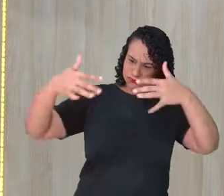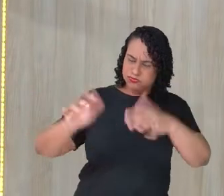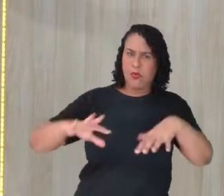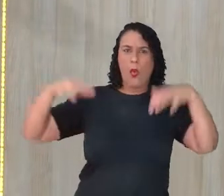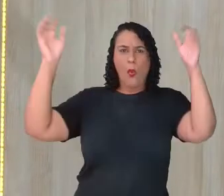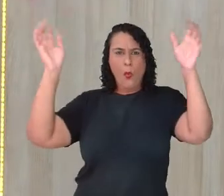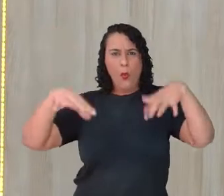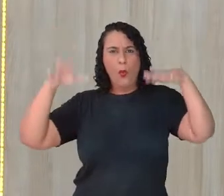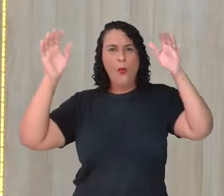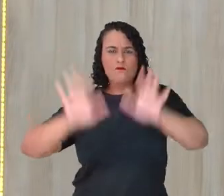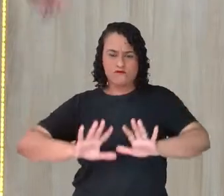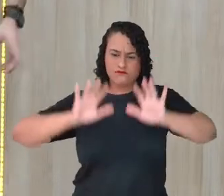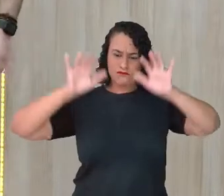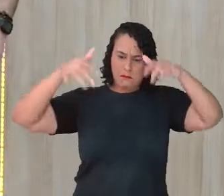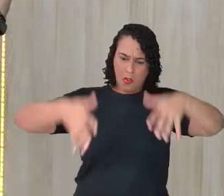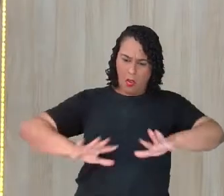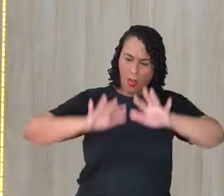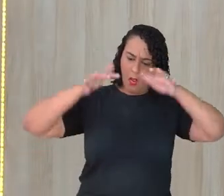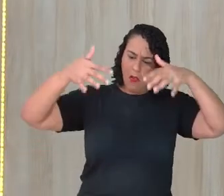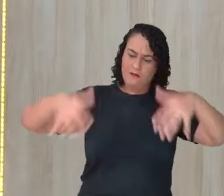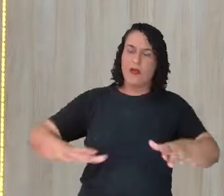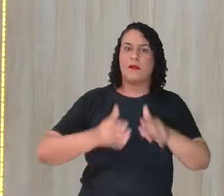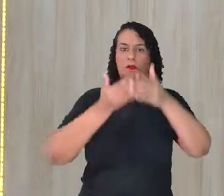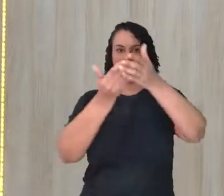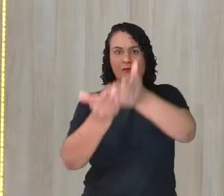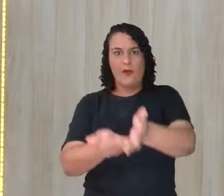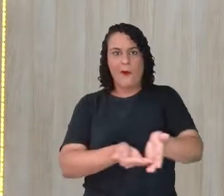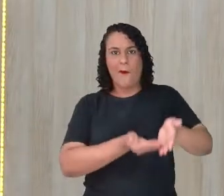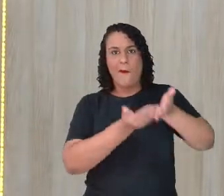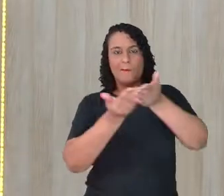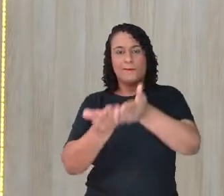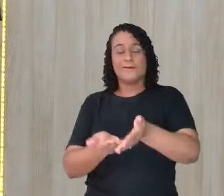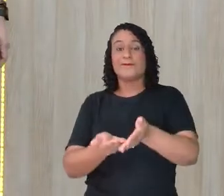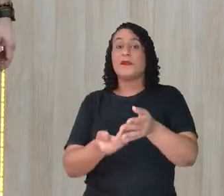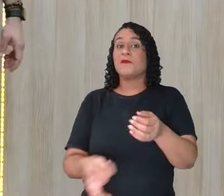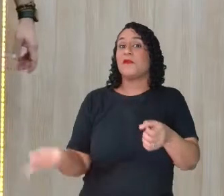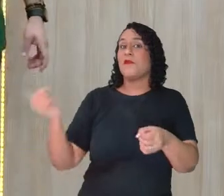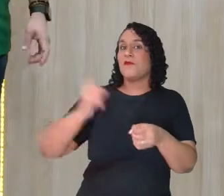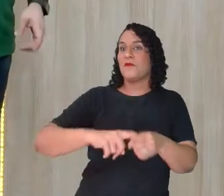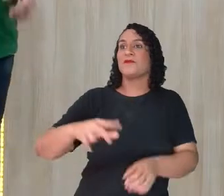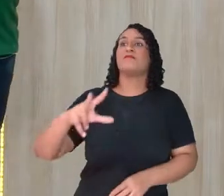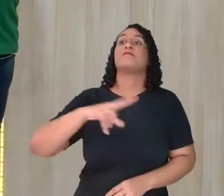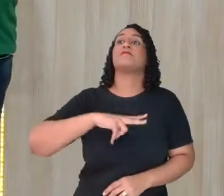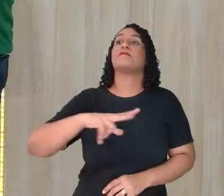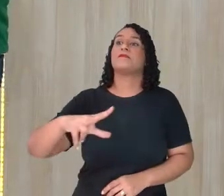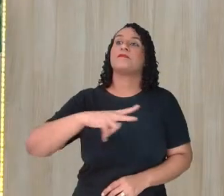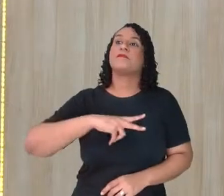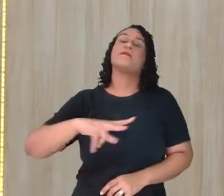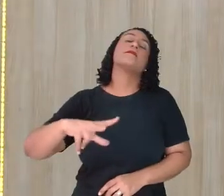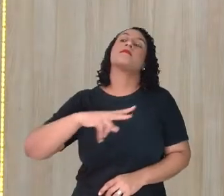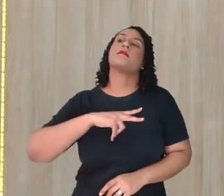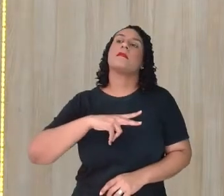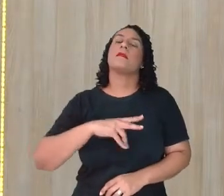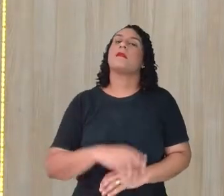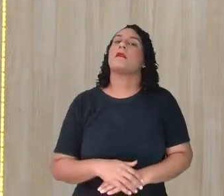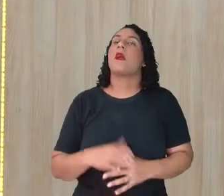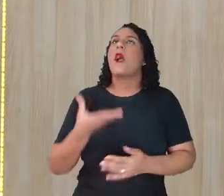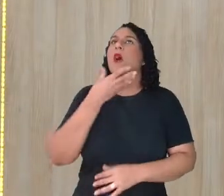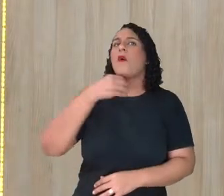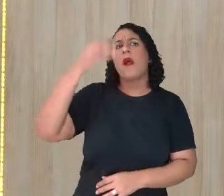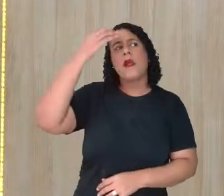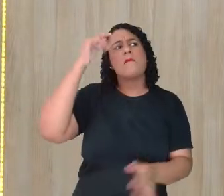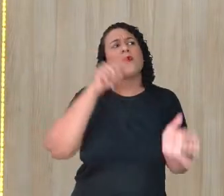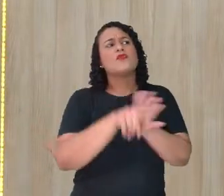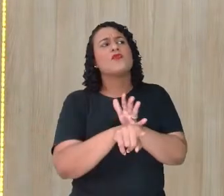Tempestade ali, ondas altas, não sei o que, aquela coisa toda. Quando ele volta para Portugal, aí o rei, e aí, como é que